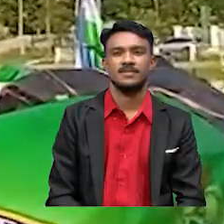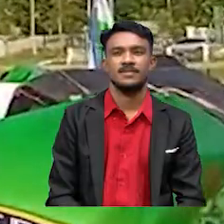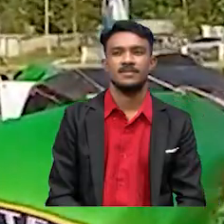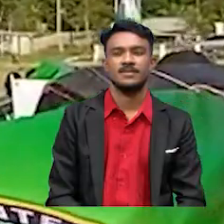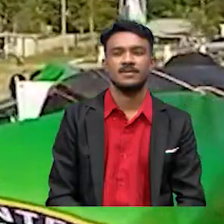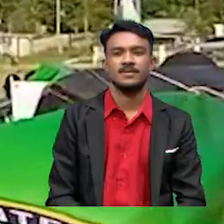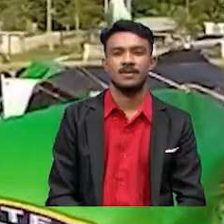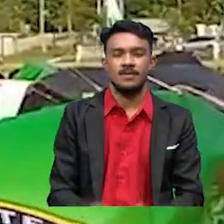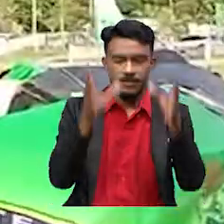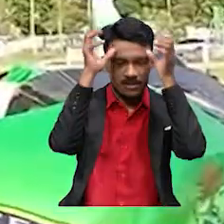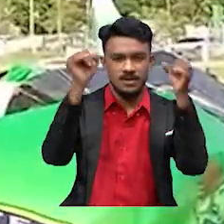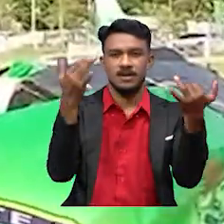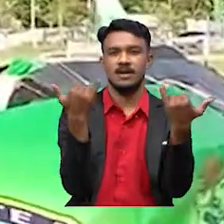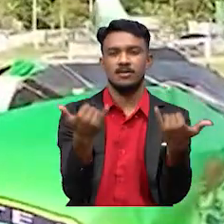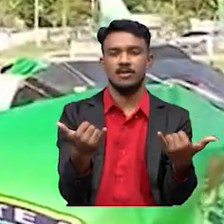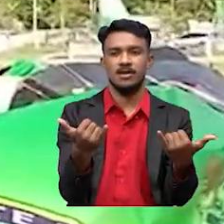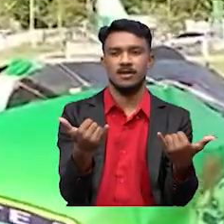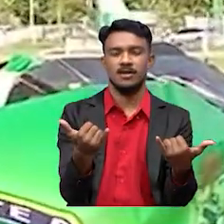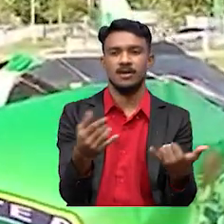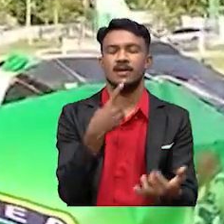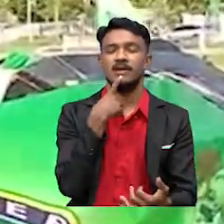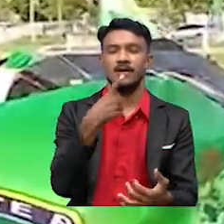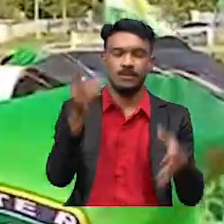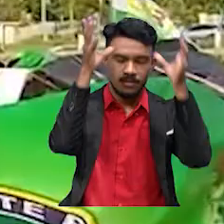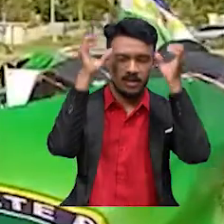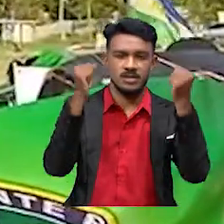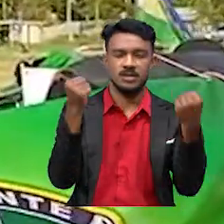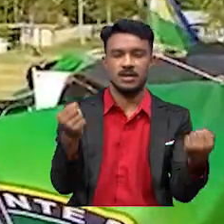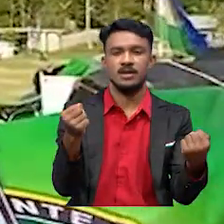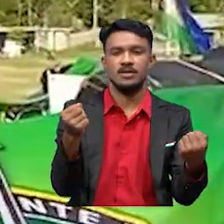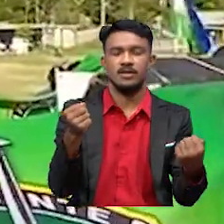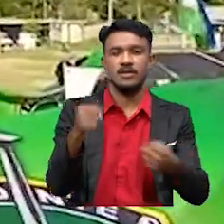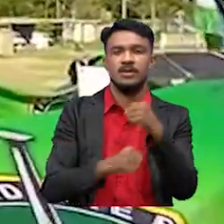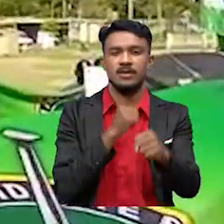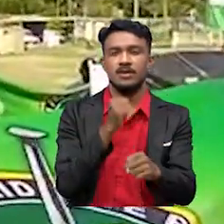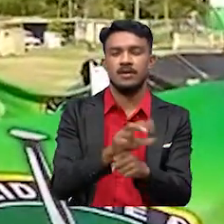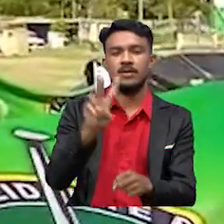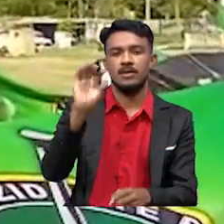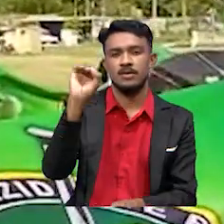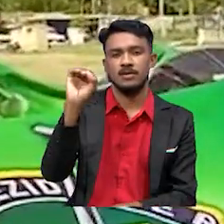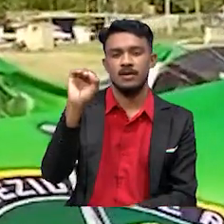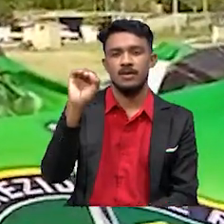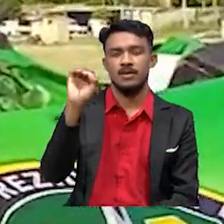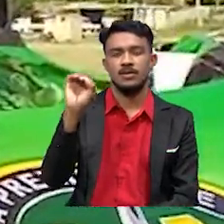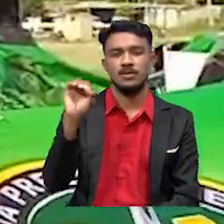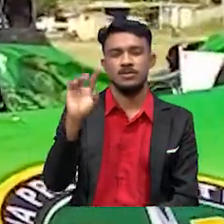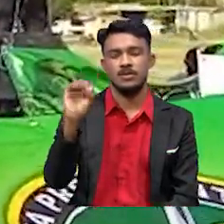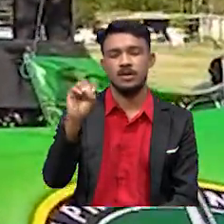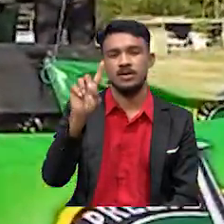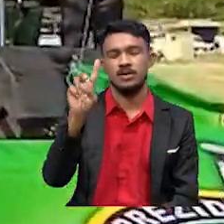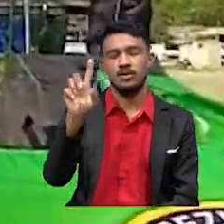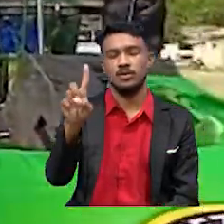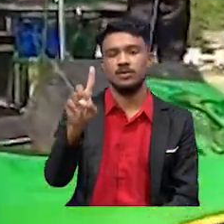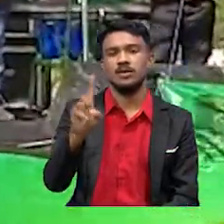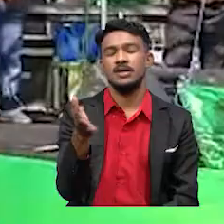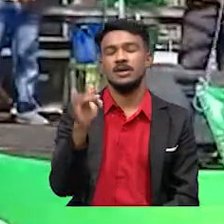Presidente agora, né? Nem presidente da Assembleia Constituinte de 2001. Nem aqui a te ver, leu, a tudo